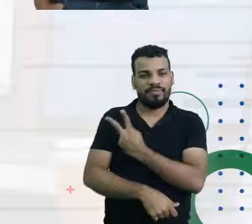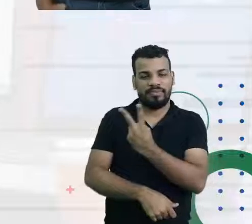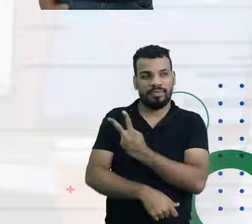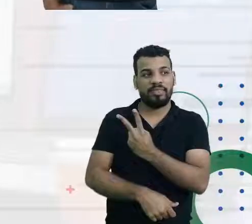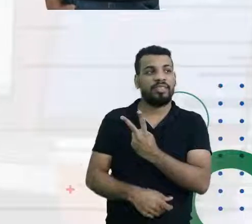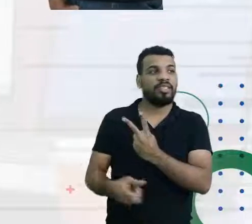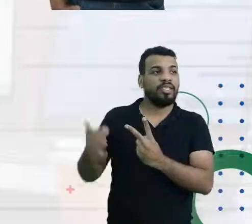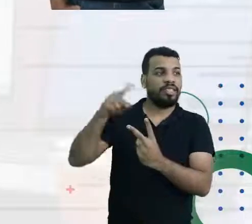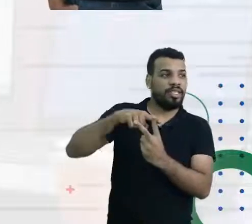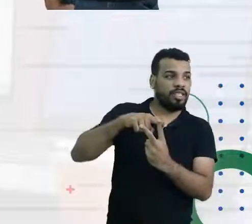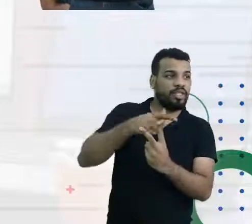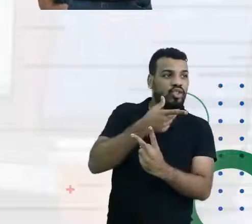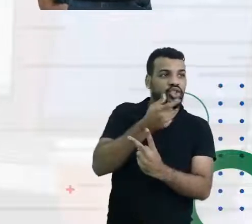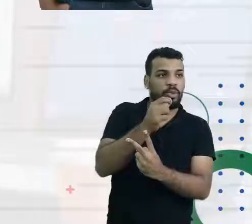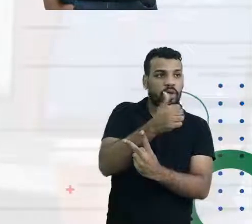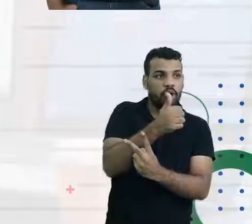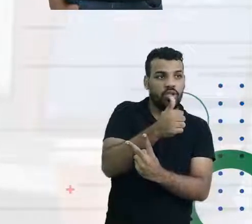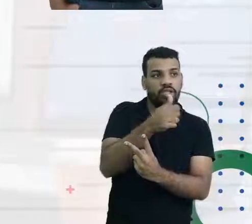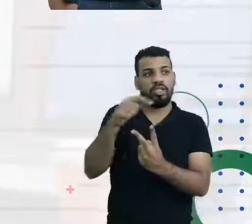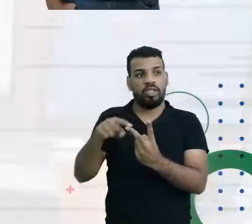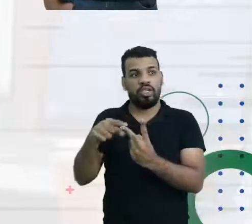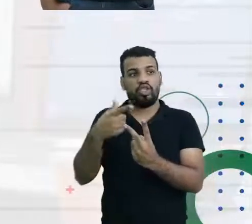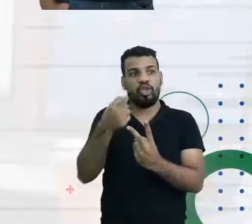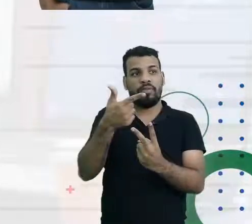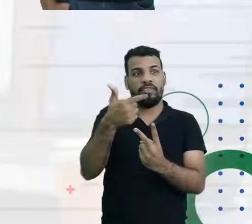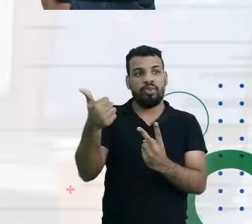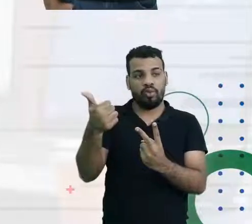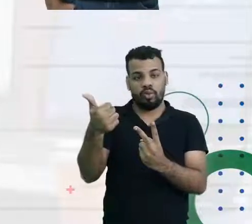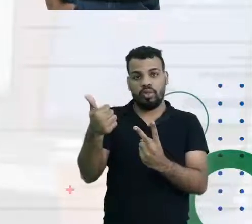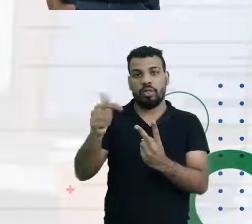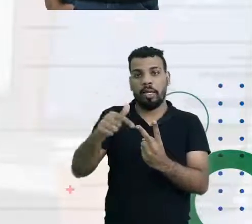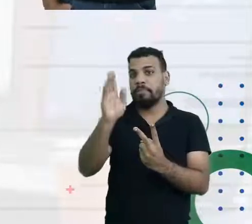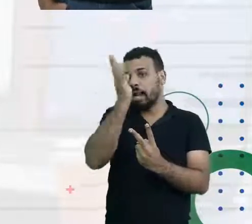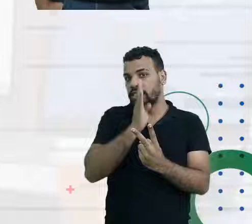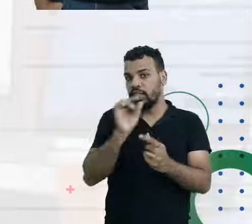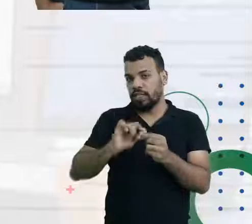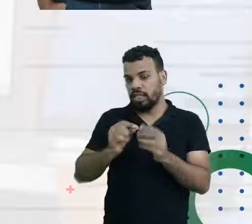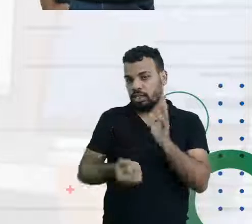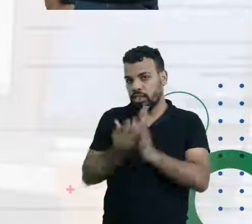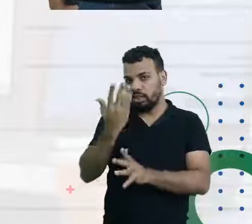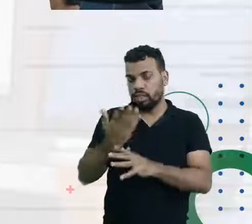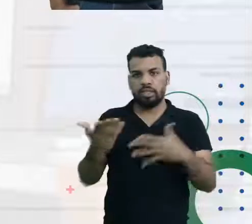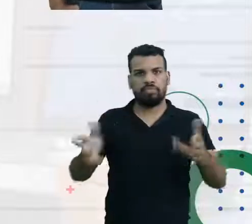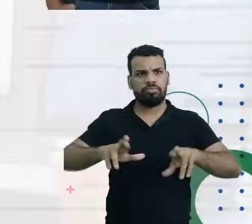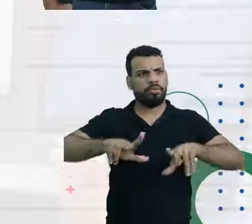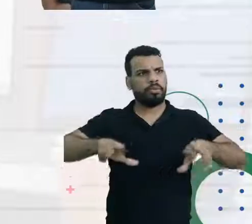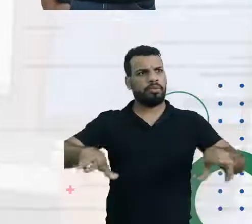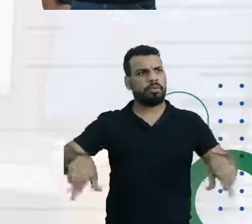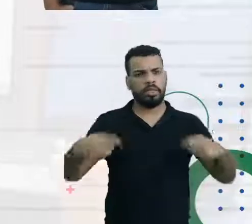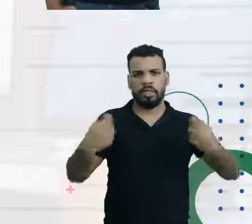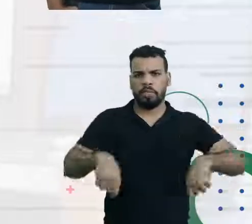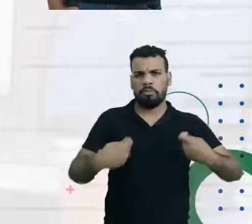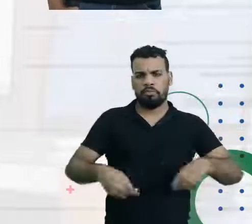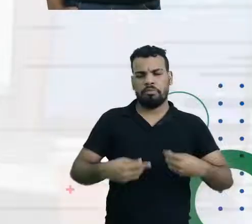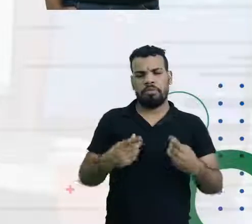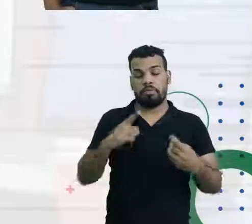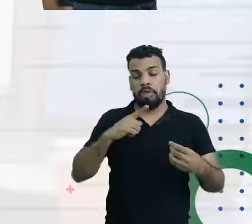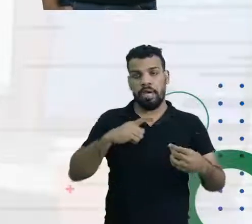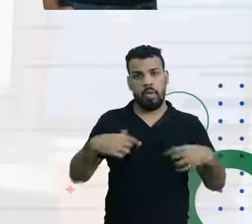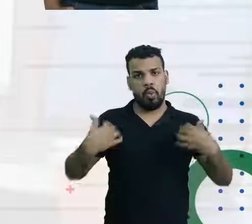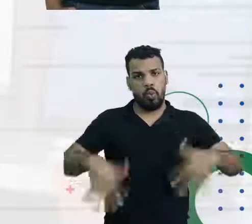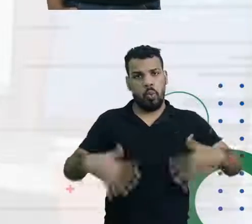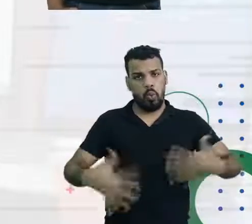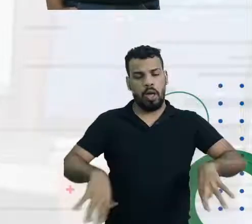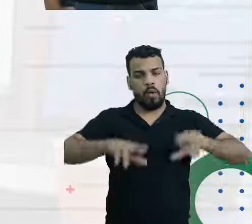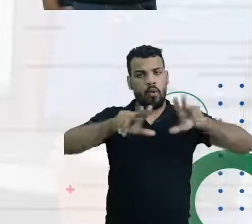de 2021, de uma produtora brasileira. E aí a gente vê a gama de possibilidades e como um game feito